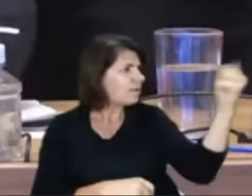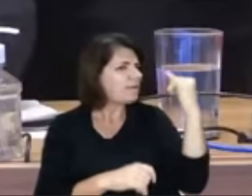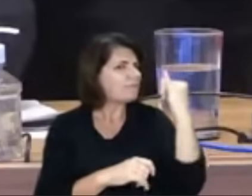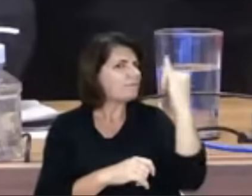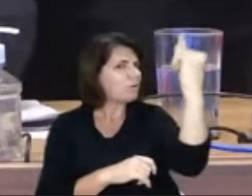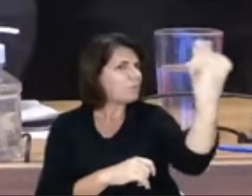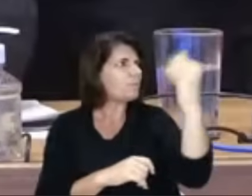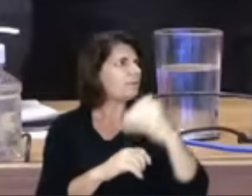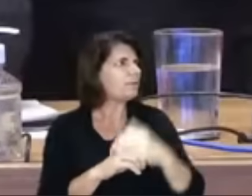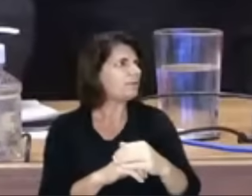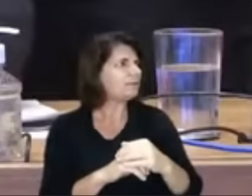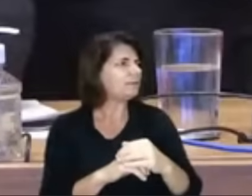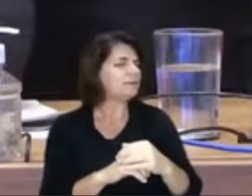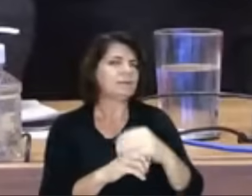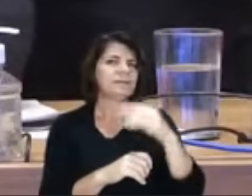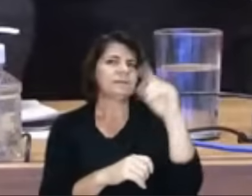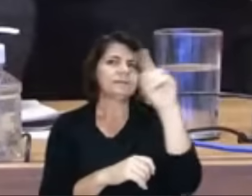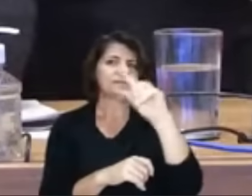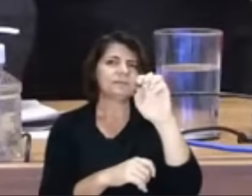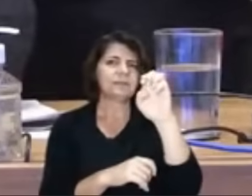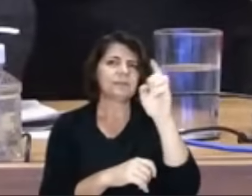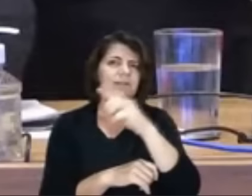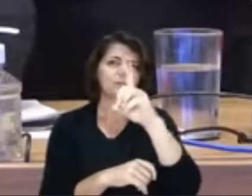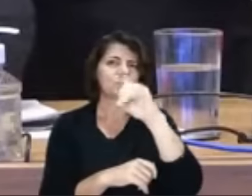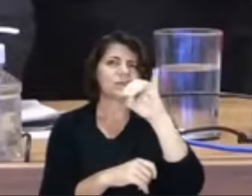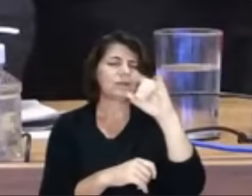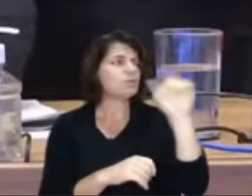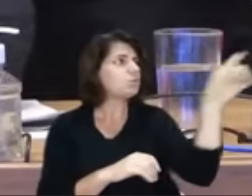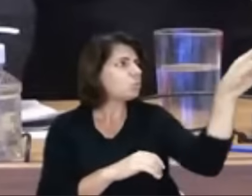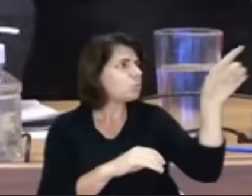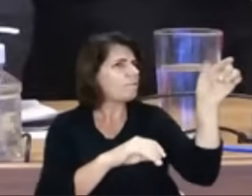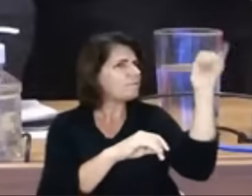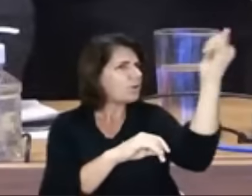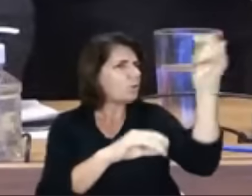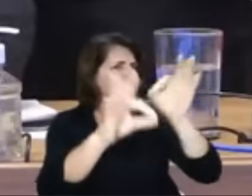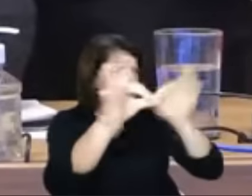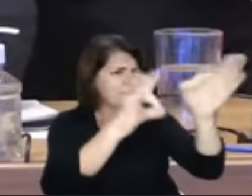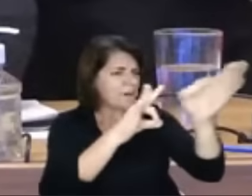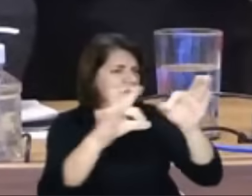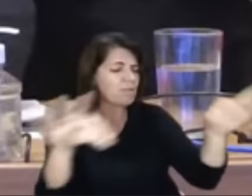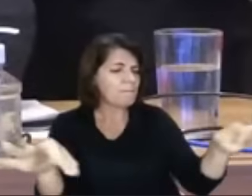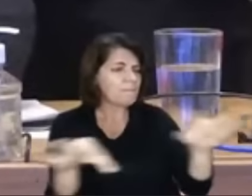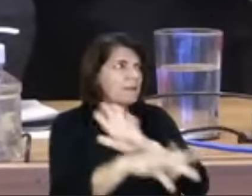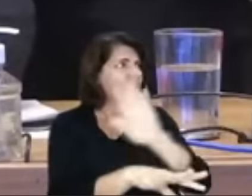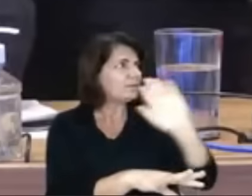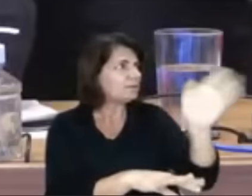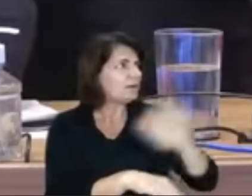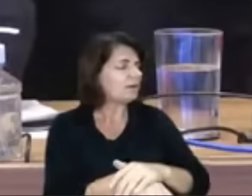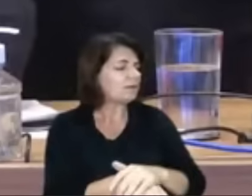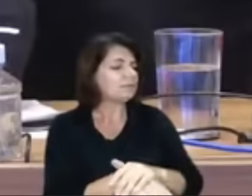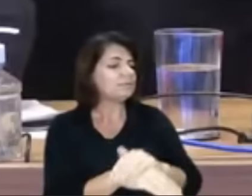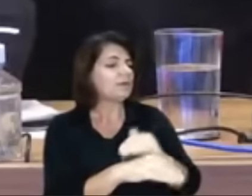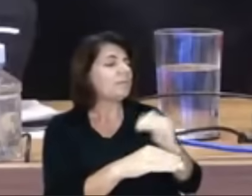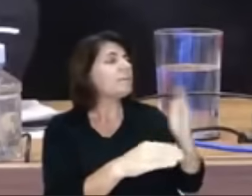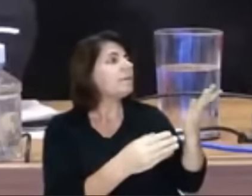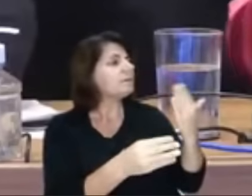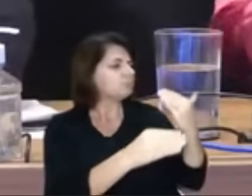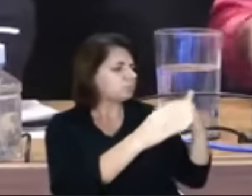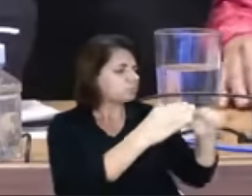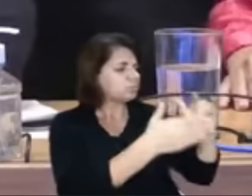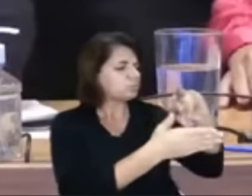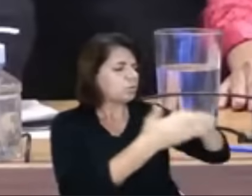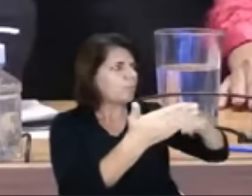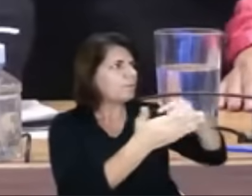né e antes também que o senhor disse que tava tudo preparado tudo organizado o senhor teve algum despacho Como foram os despachos com o general G dias nos dias